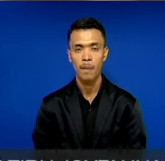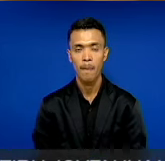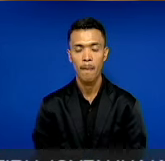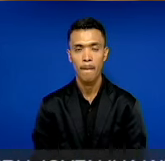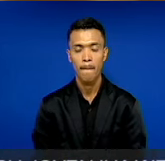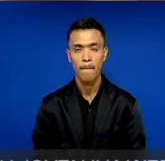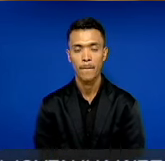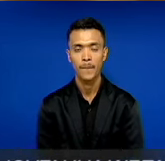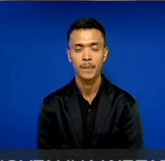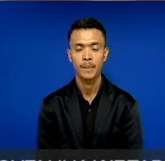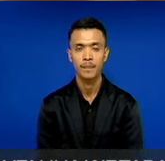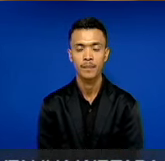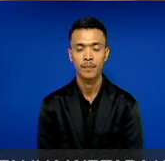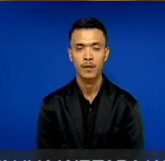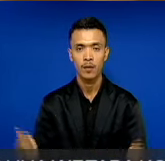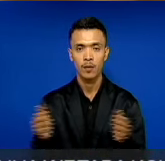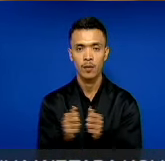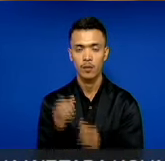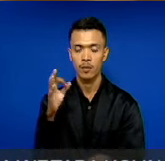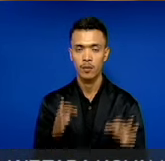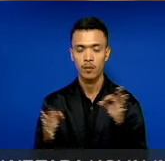claro. Hoje não é uma caída,